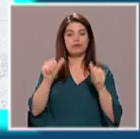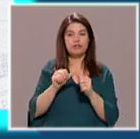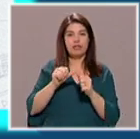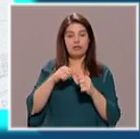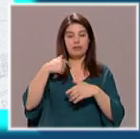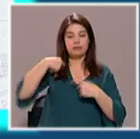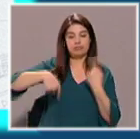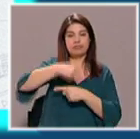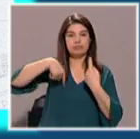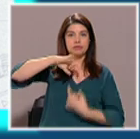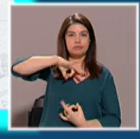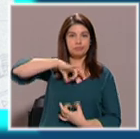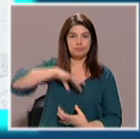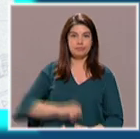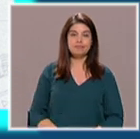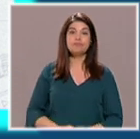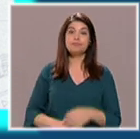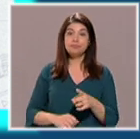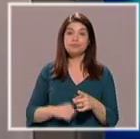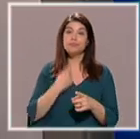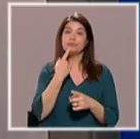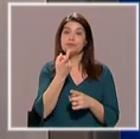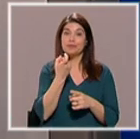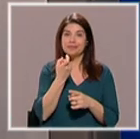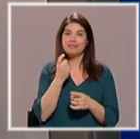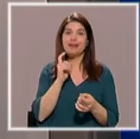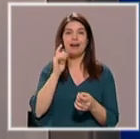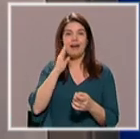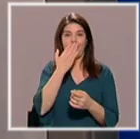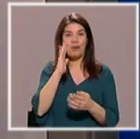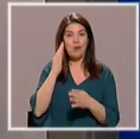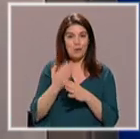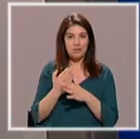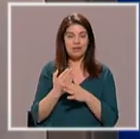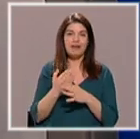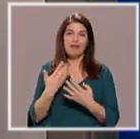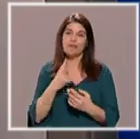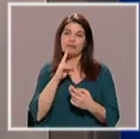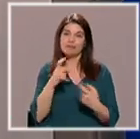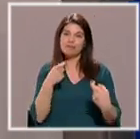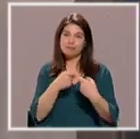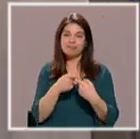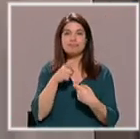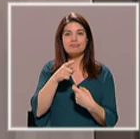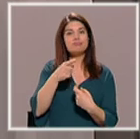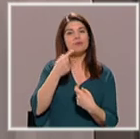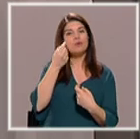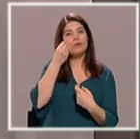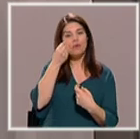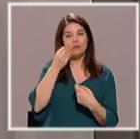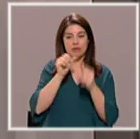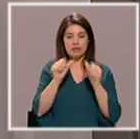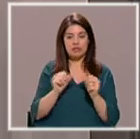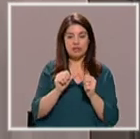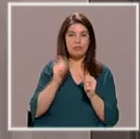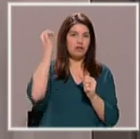assim a questão-problema da última aula, que era nada mais do que compreendermos de que forma é que o sistema nervoso controla e